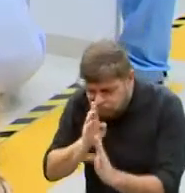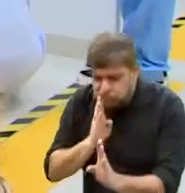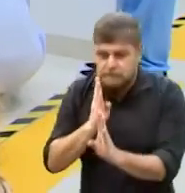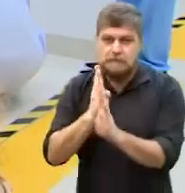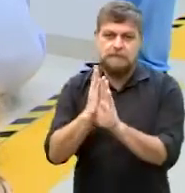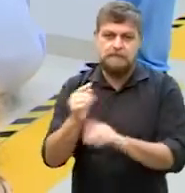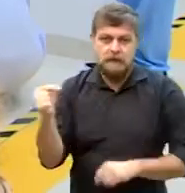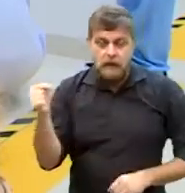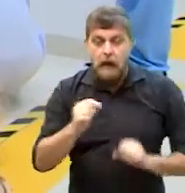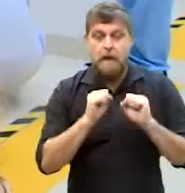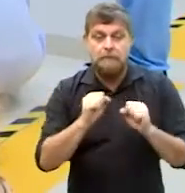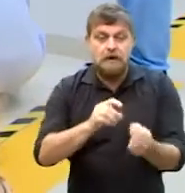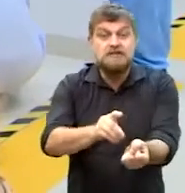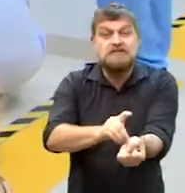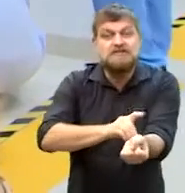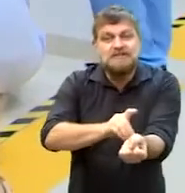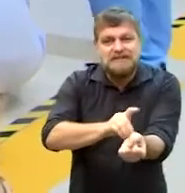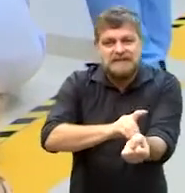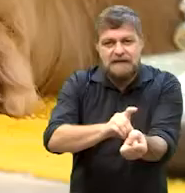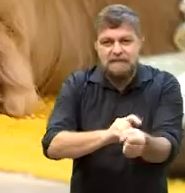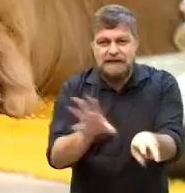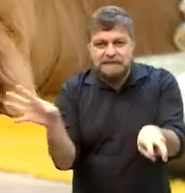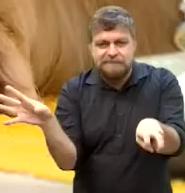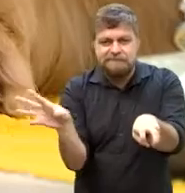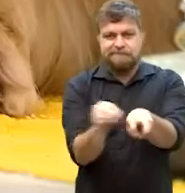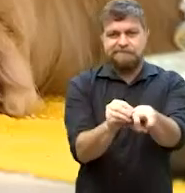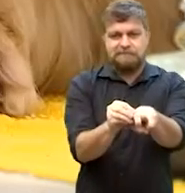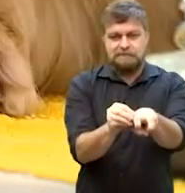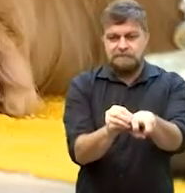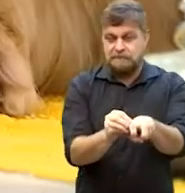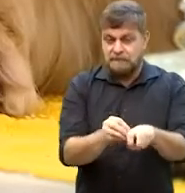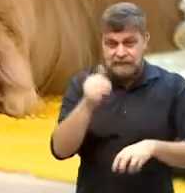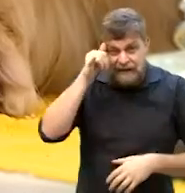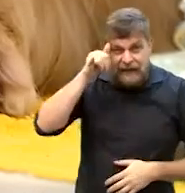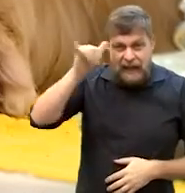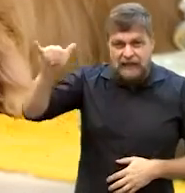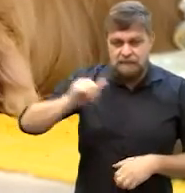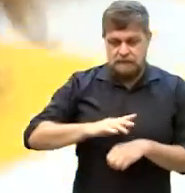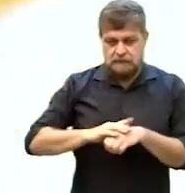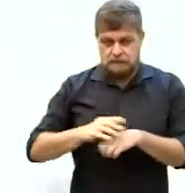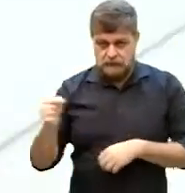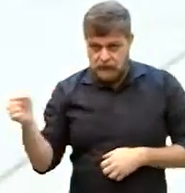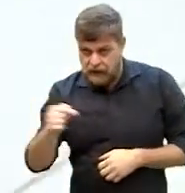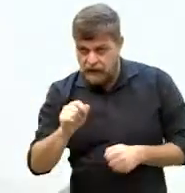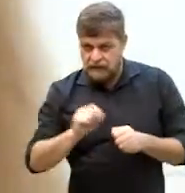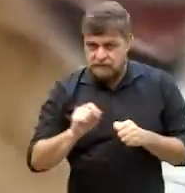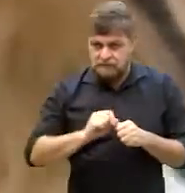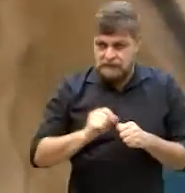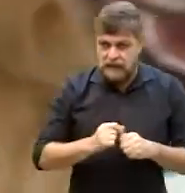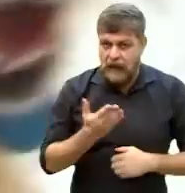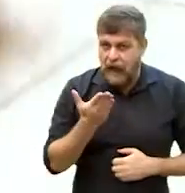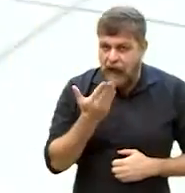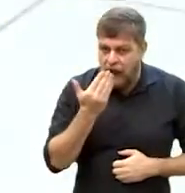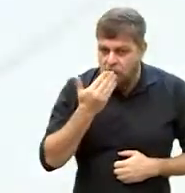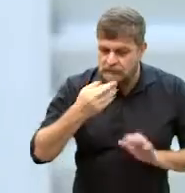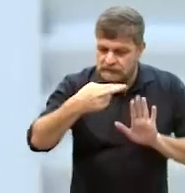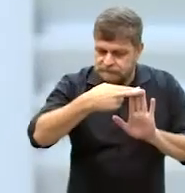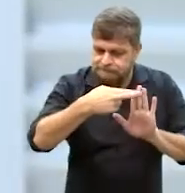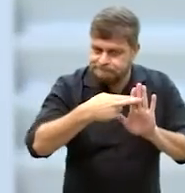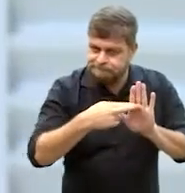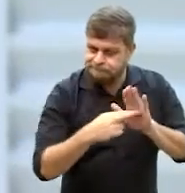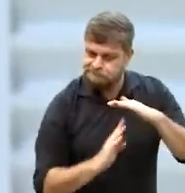há possibilidade de desenvolver diabetes. Para evitar complicações, a cadelinha passou a seguir uma dieta